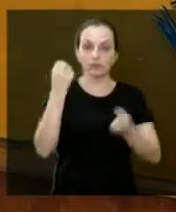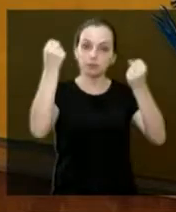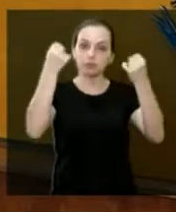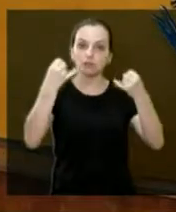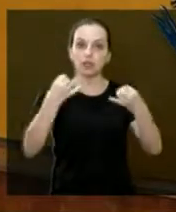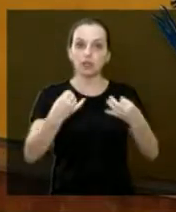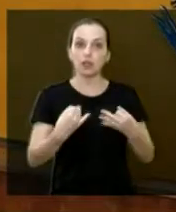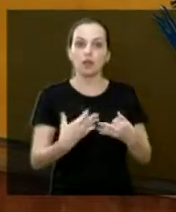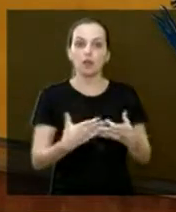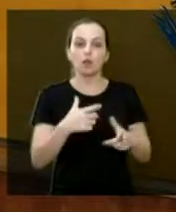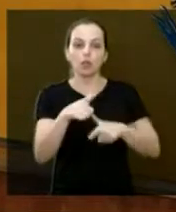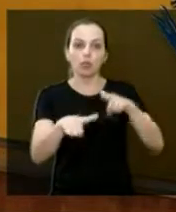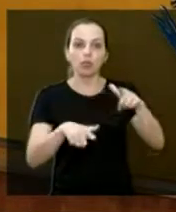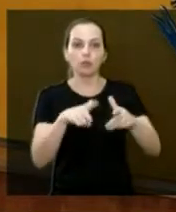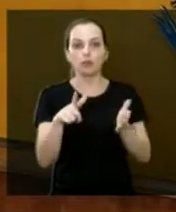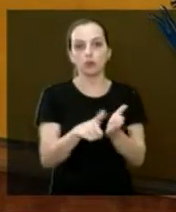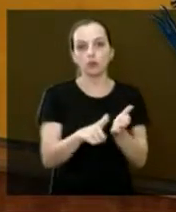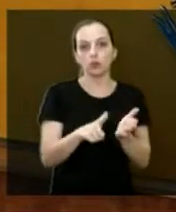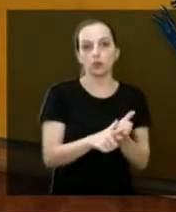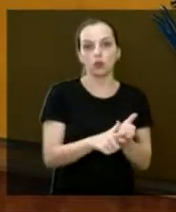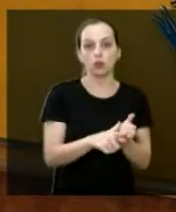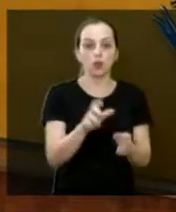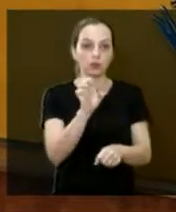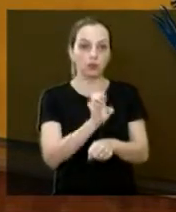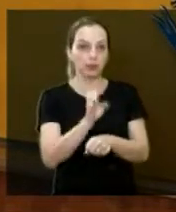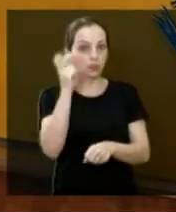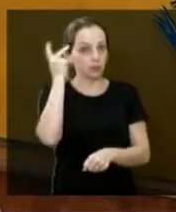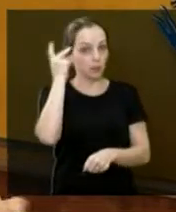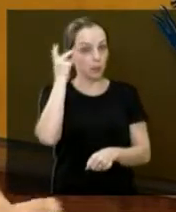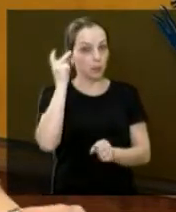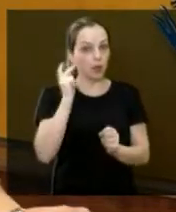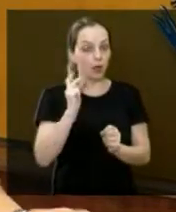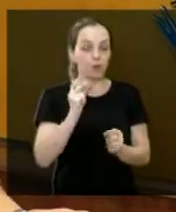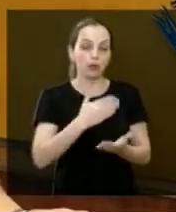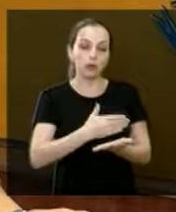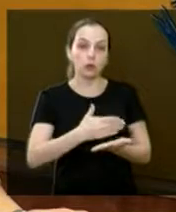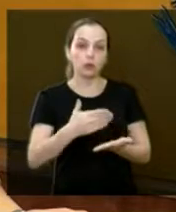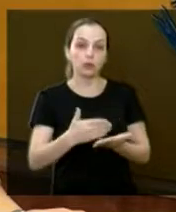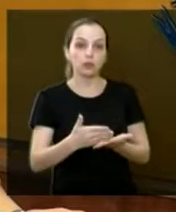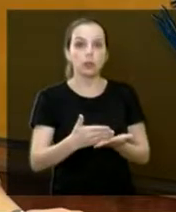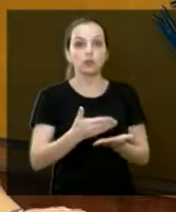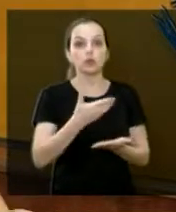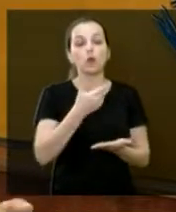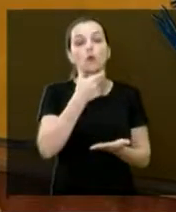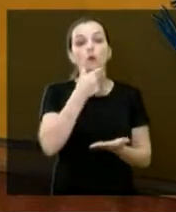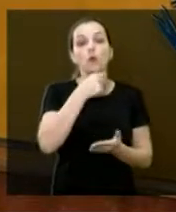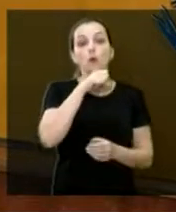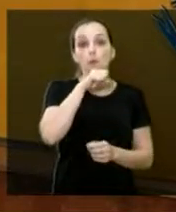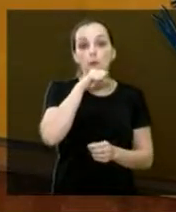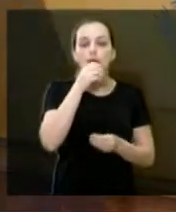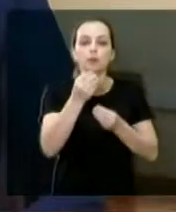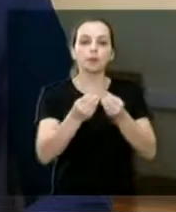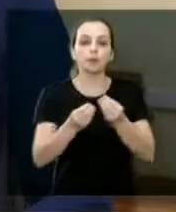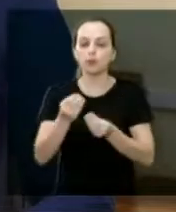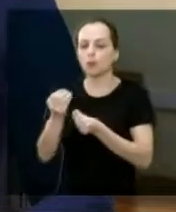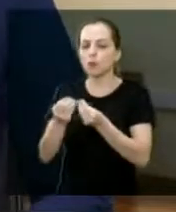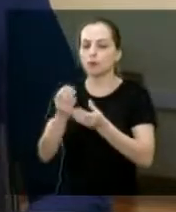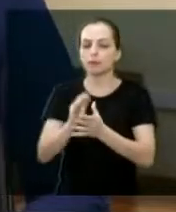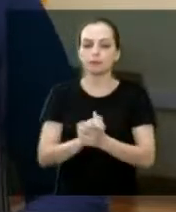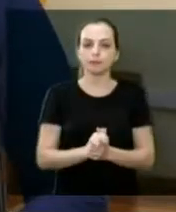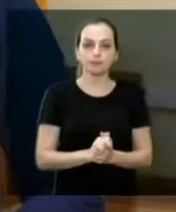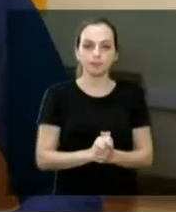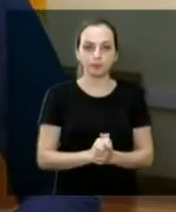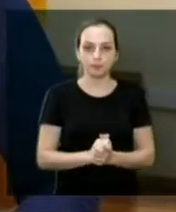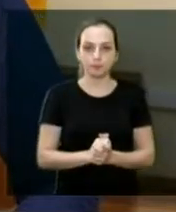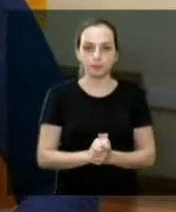correspondente do jornal O Estado de São Paulo, mas tudo começou com o pai. O outro Alceu, né, Alceu? Alceu. Como é que foi? Seu pai era meu pai, muita correspondente?